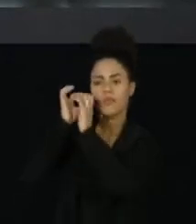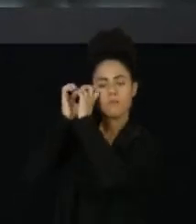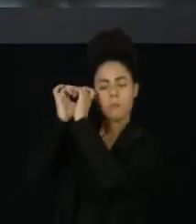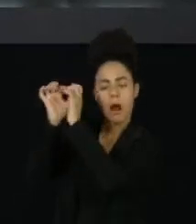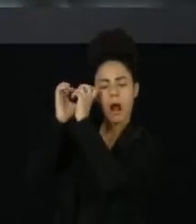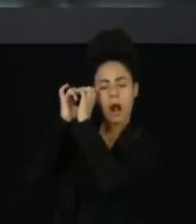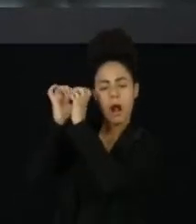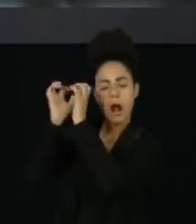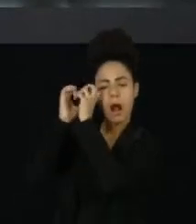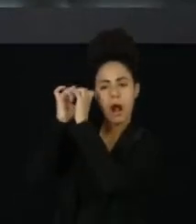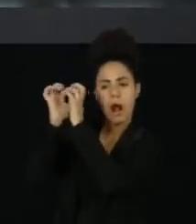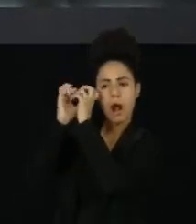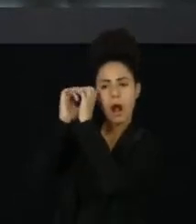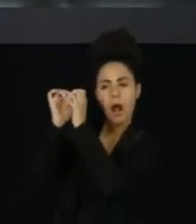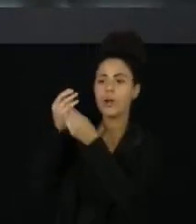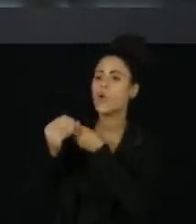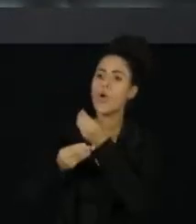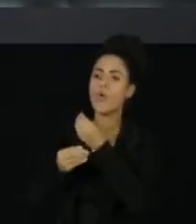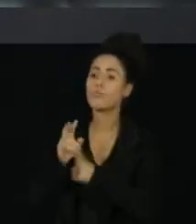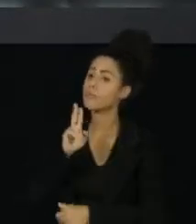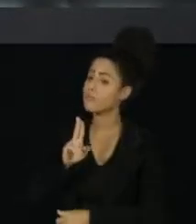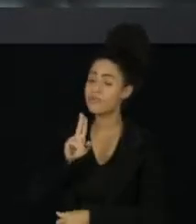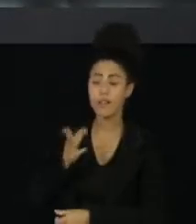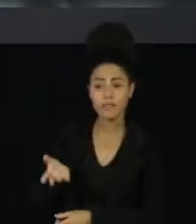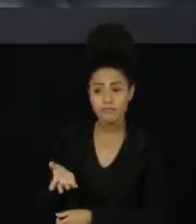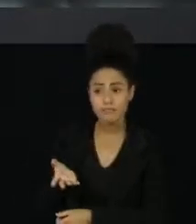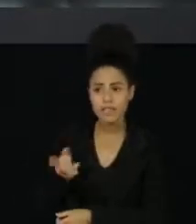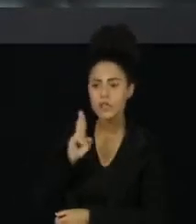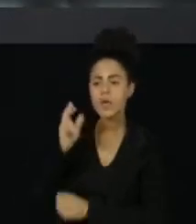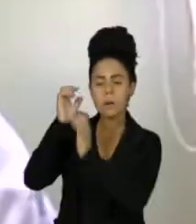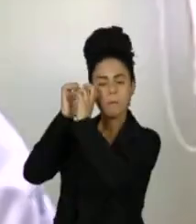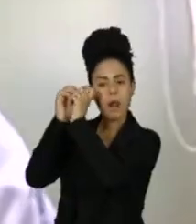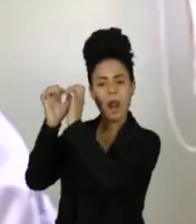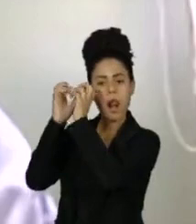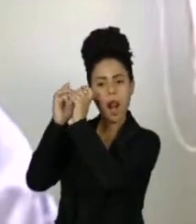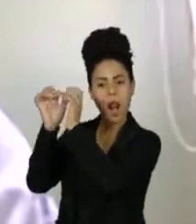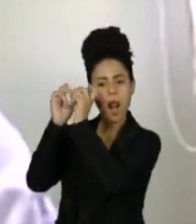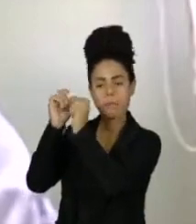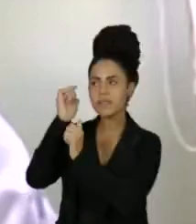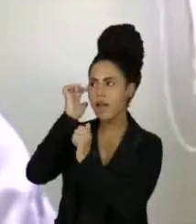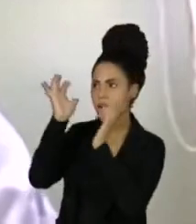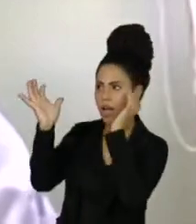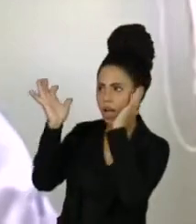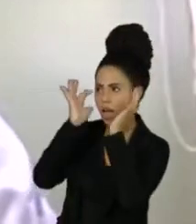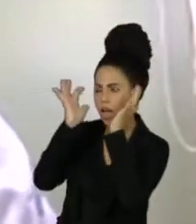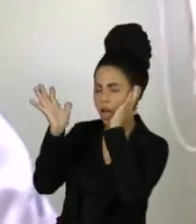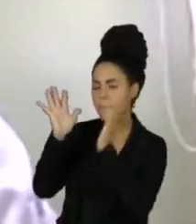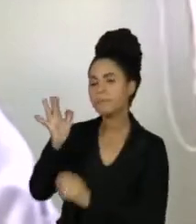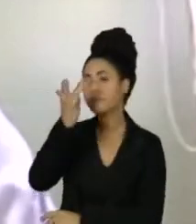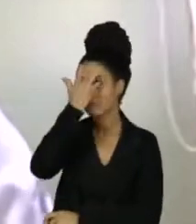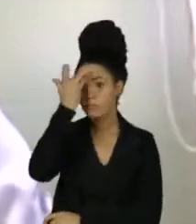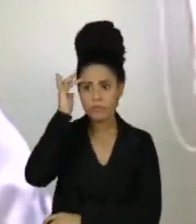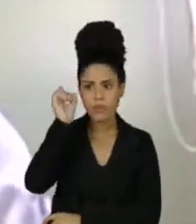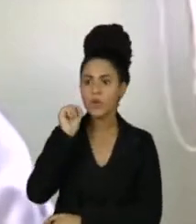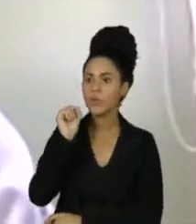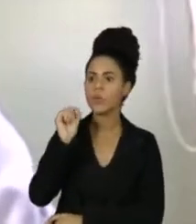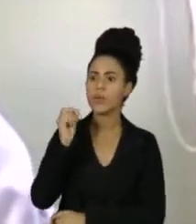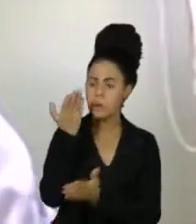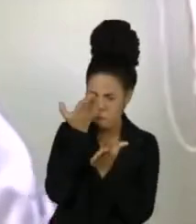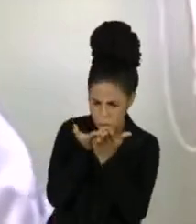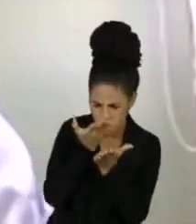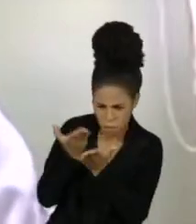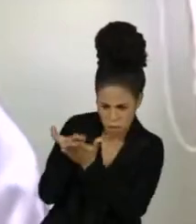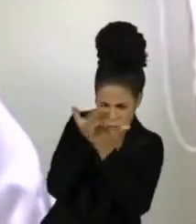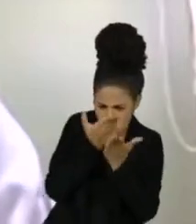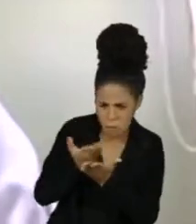medida que a gente exercita e quando a gente utiliza o cérebro com mais frequência, né? Então, pessoas que têm maior tempo de estudo, por